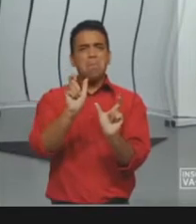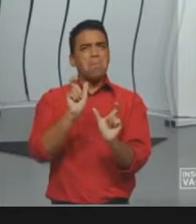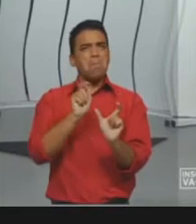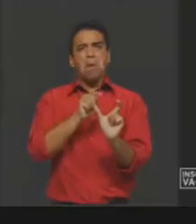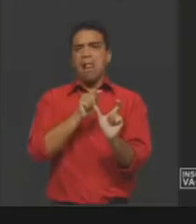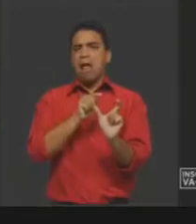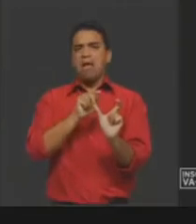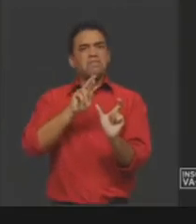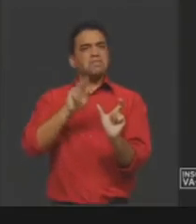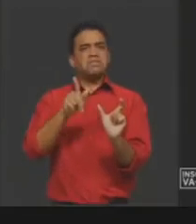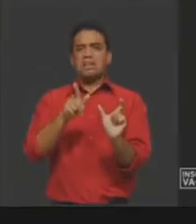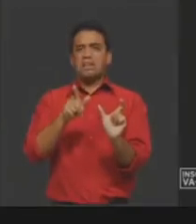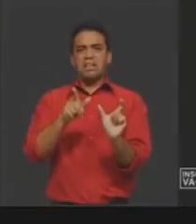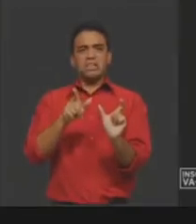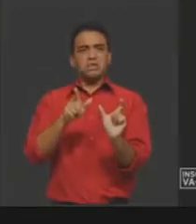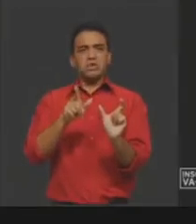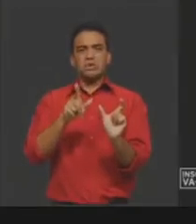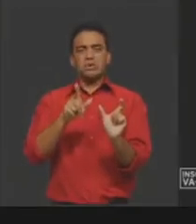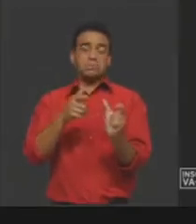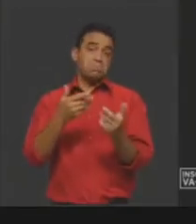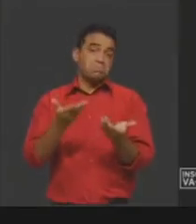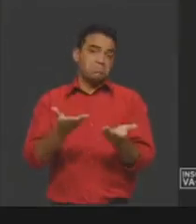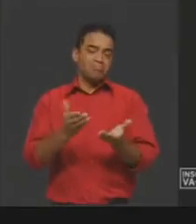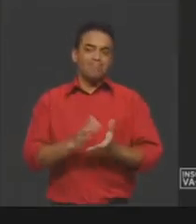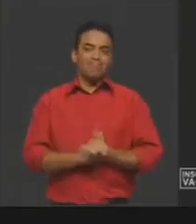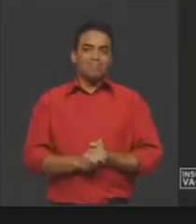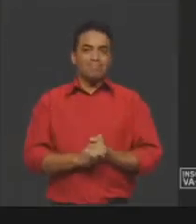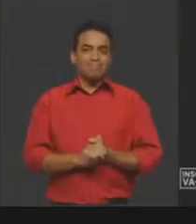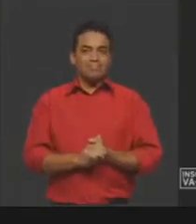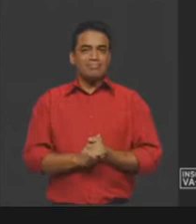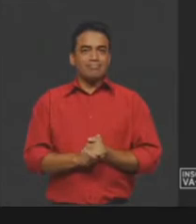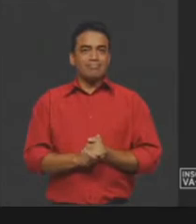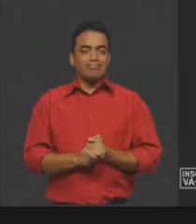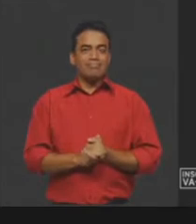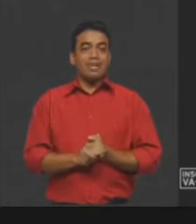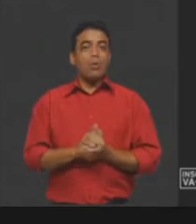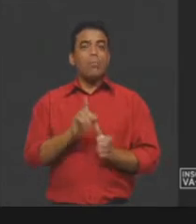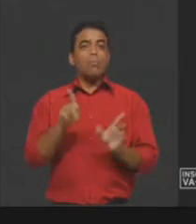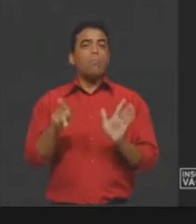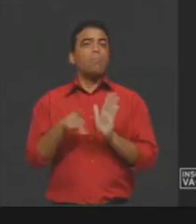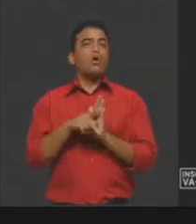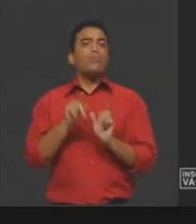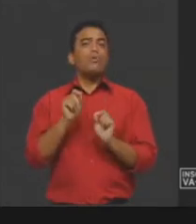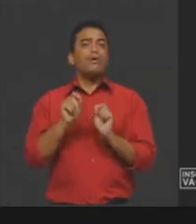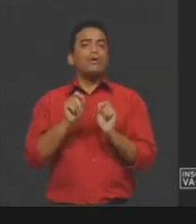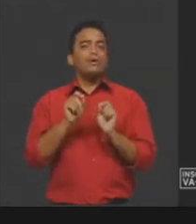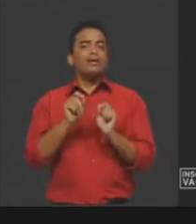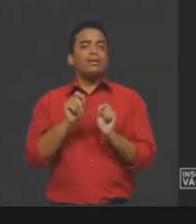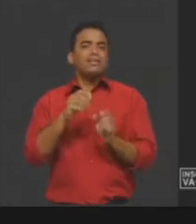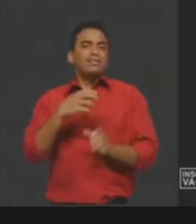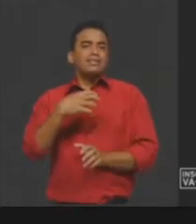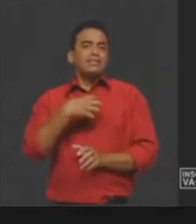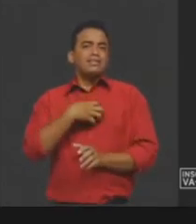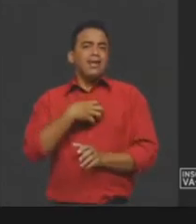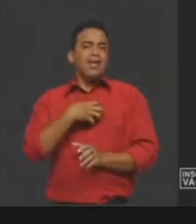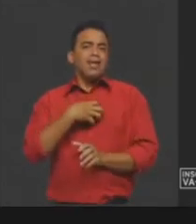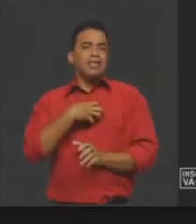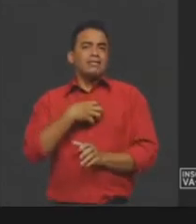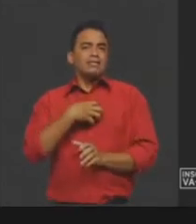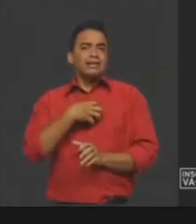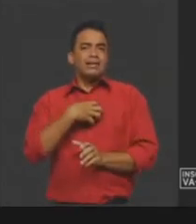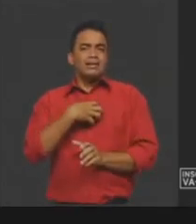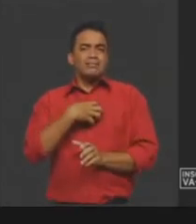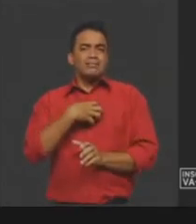nós. Bom, chamamos de taxonomia então a ciência é responsável por fazer a